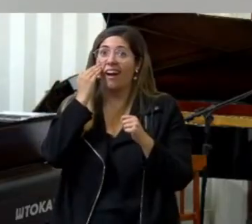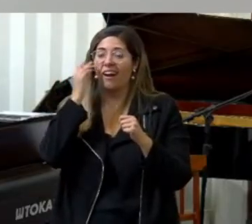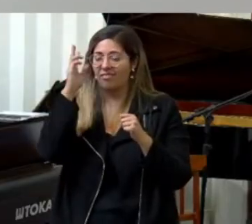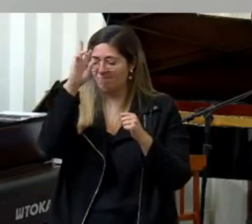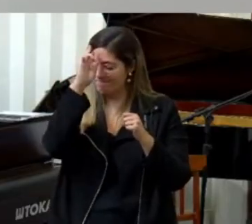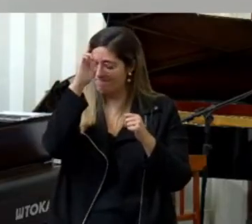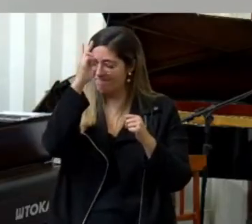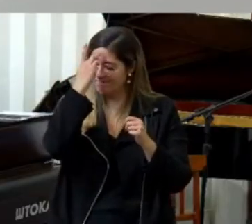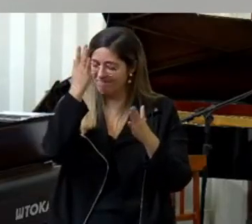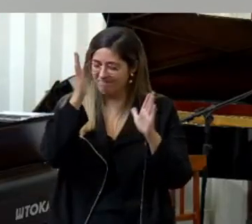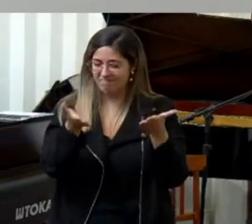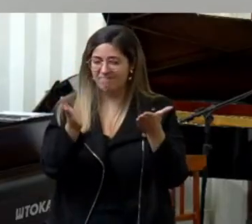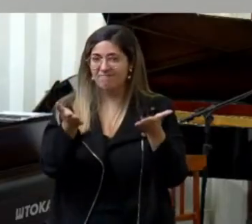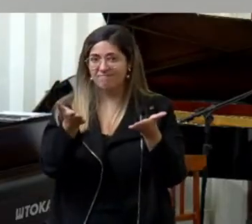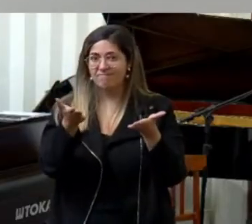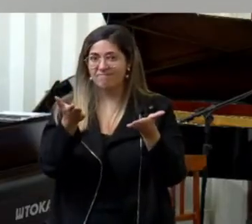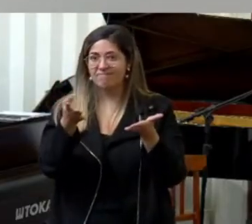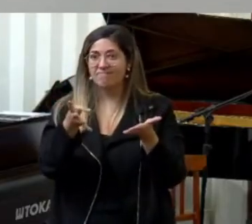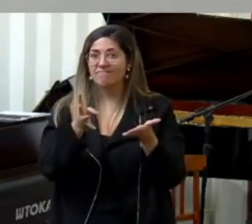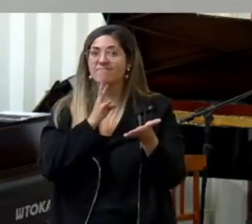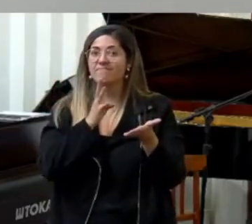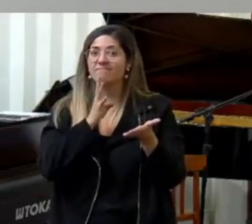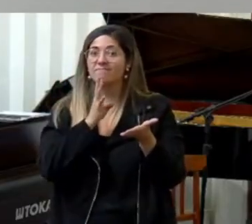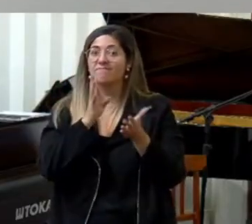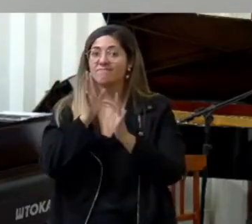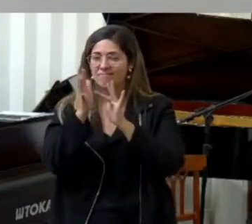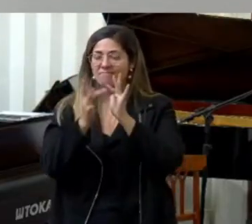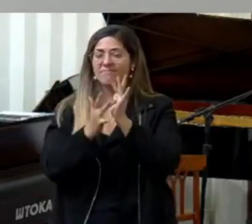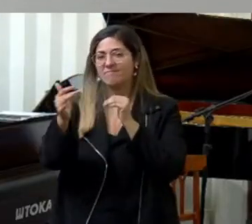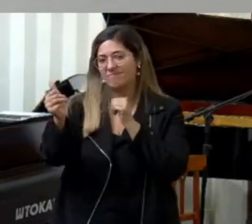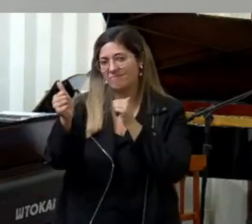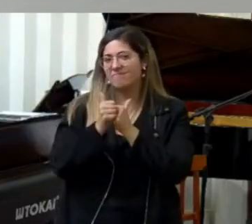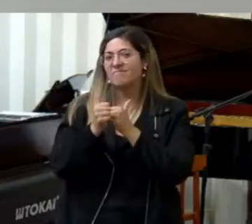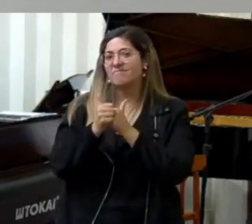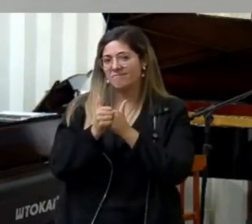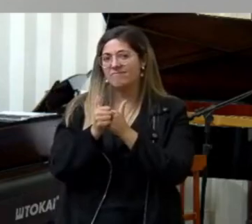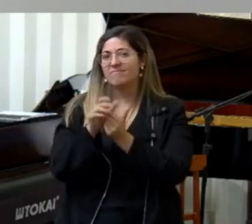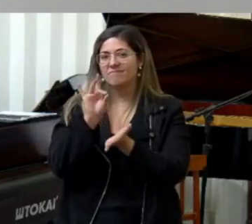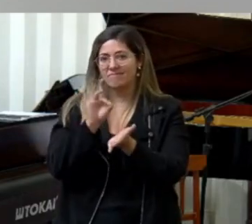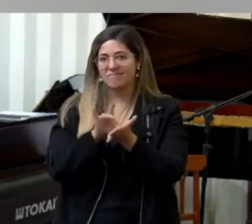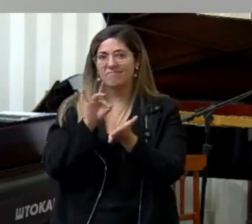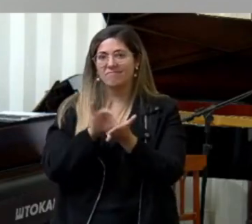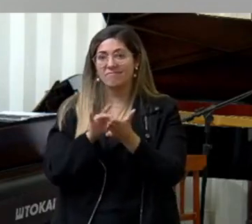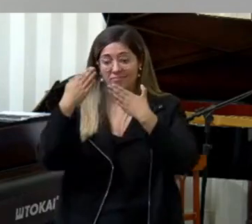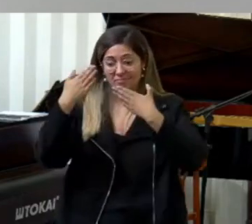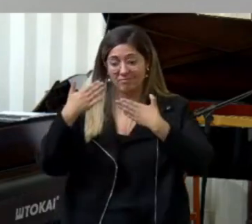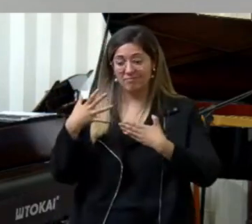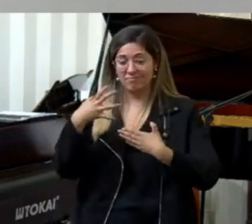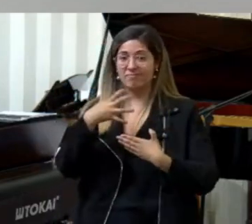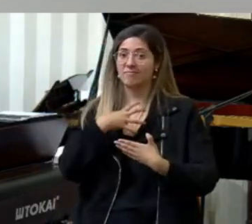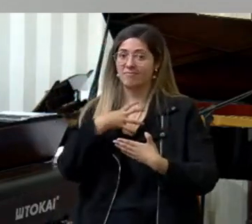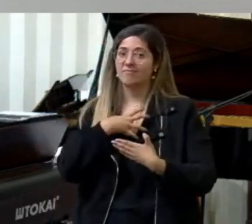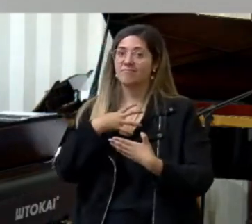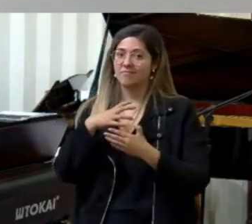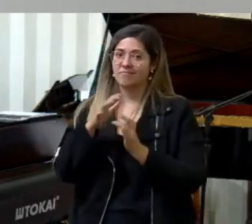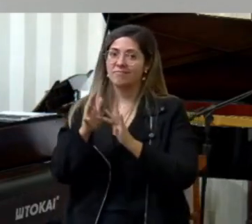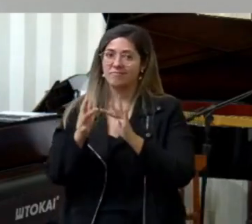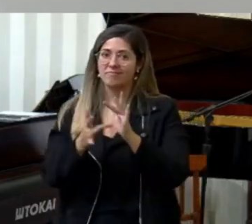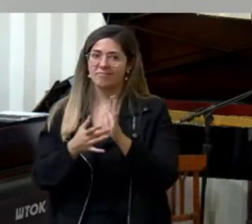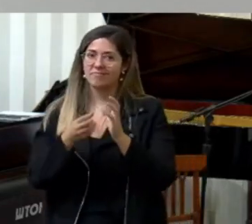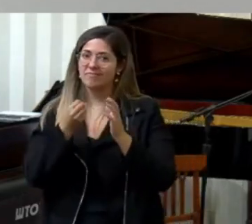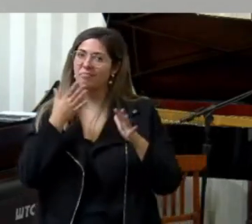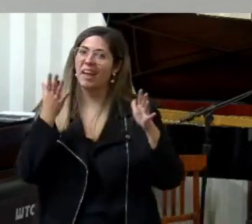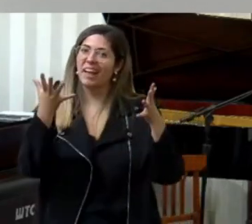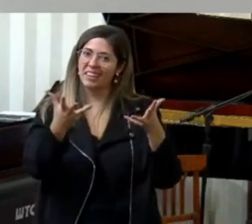lugar, mas ele é um portal para você contemplar o que é a presença de Deus.